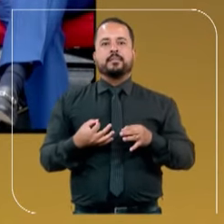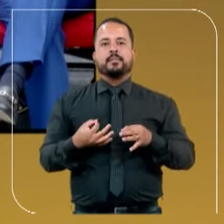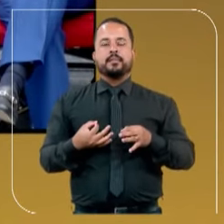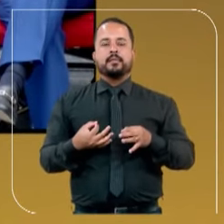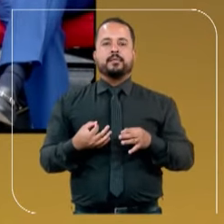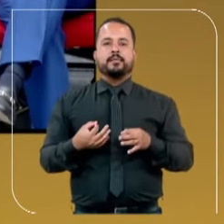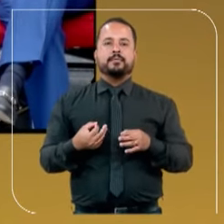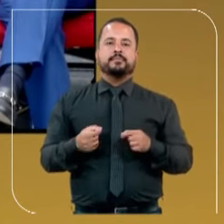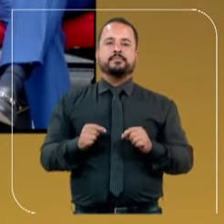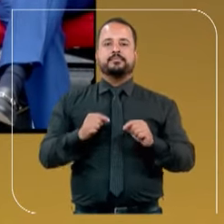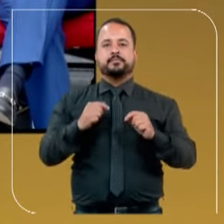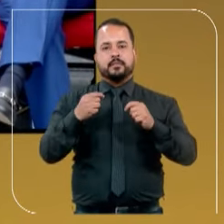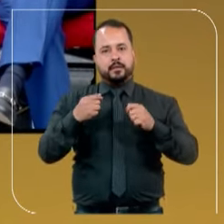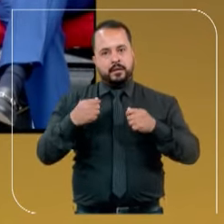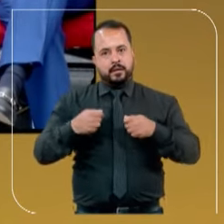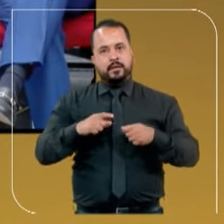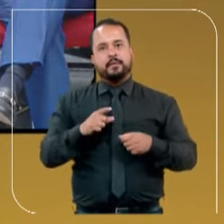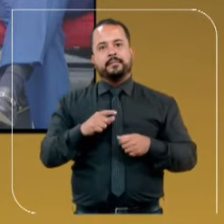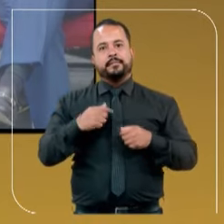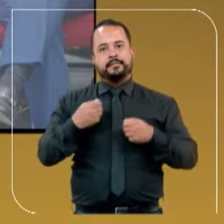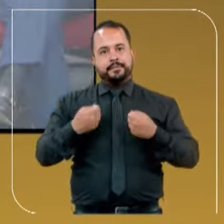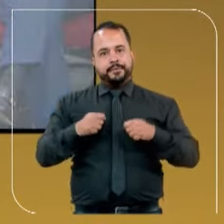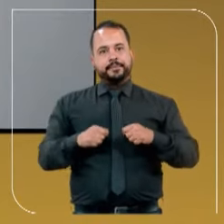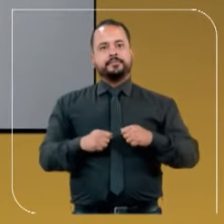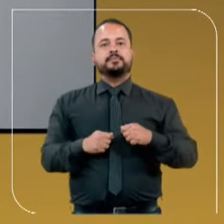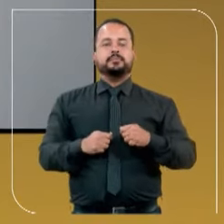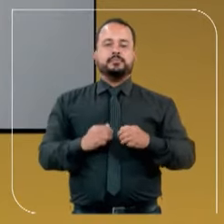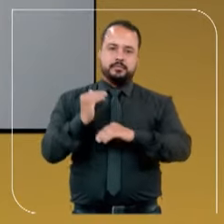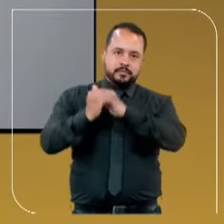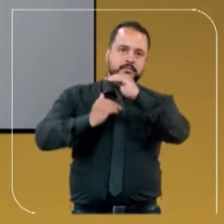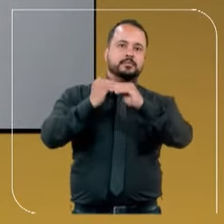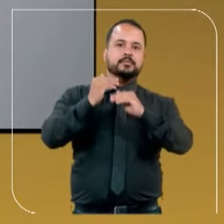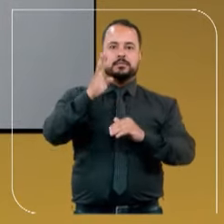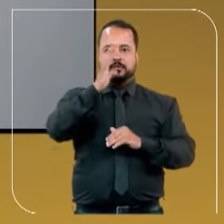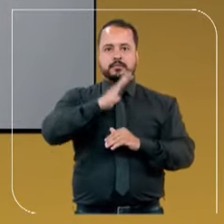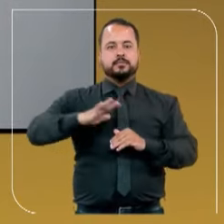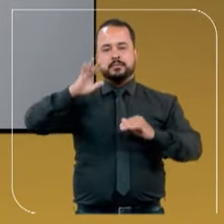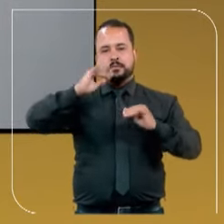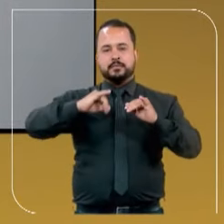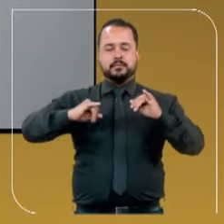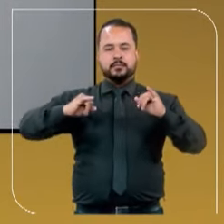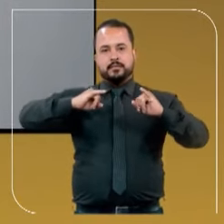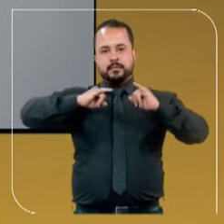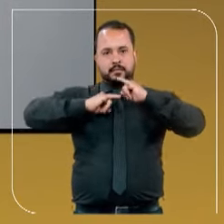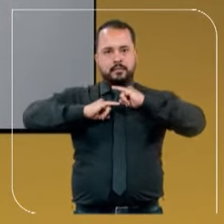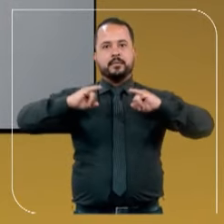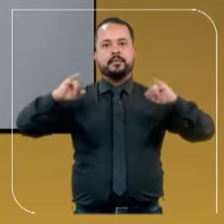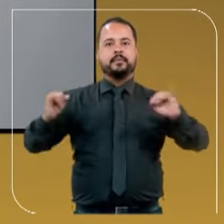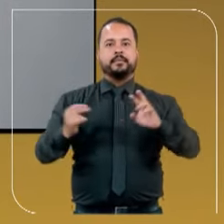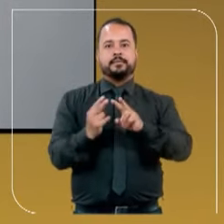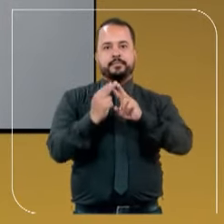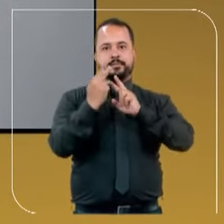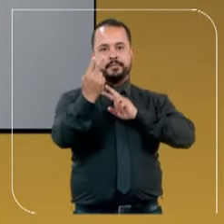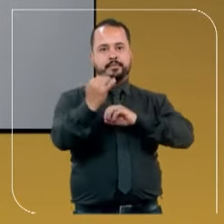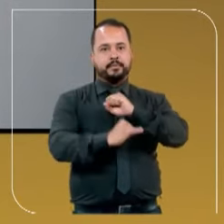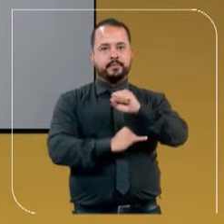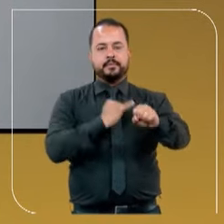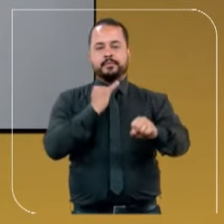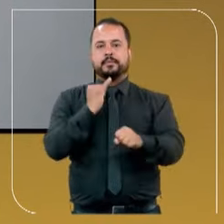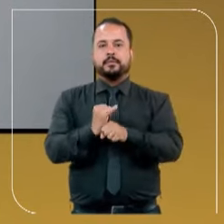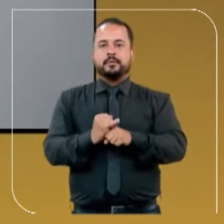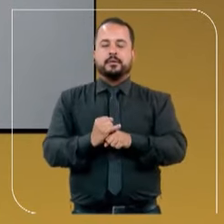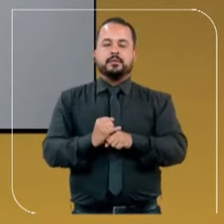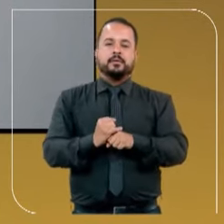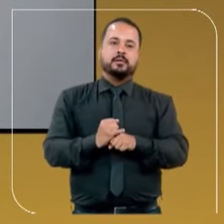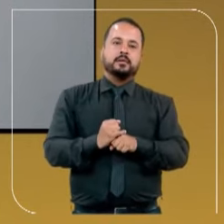os magistrados e magistradas deste país, com publicações, tudo online e em tempo real. Isso foi, de fato,